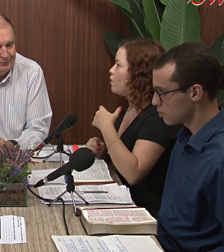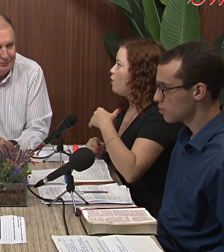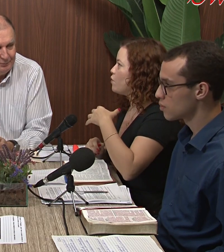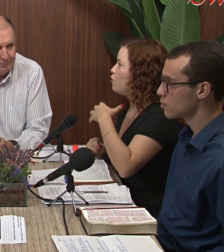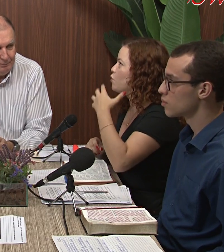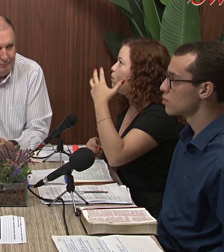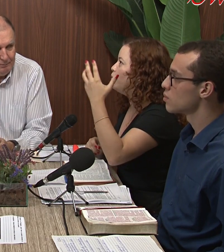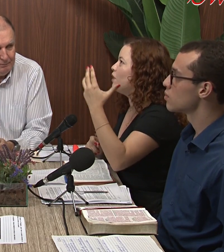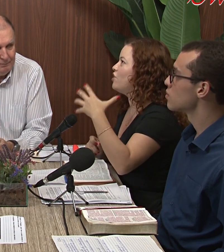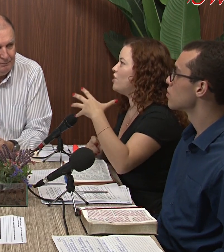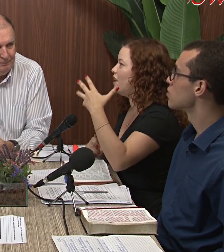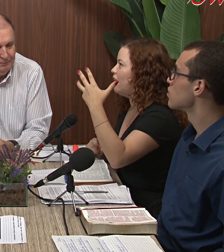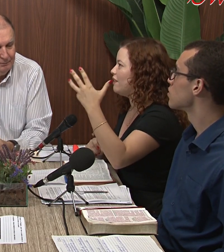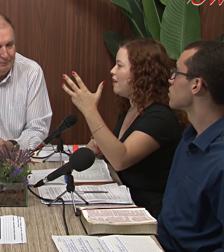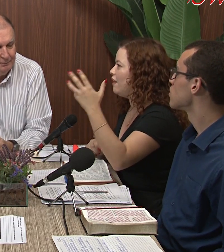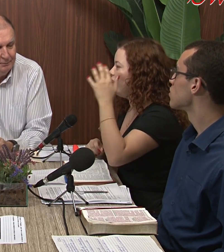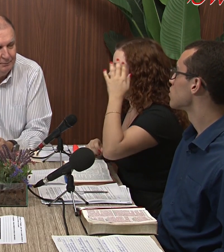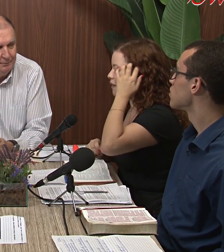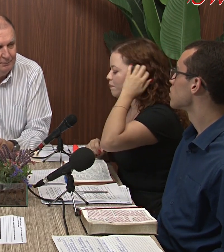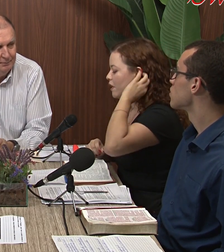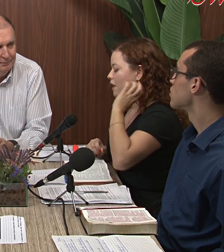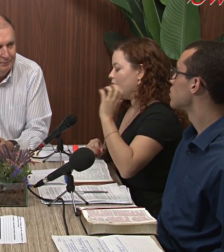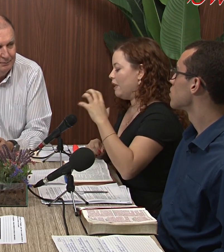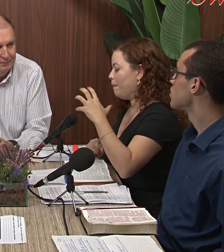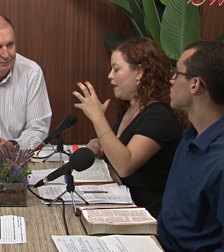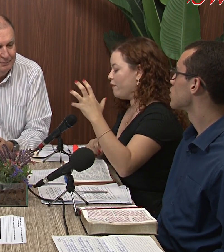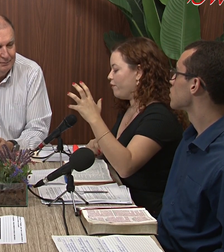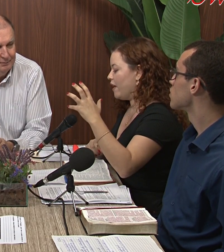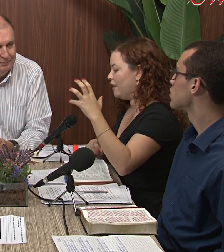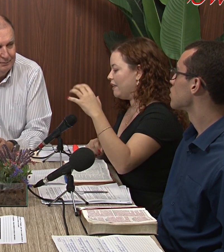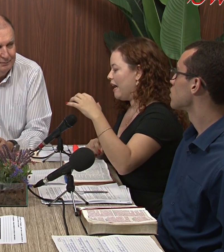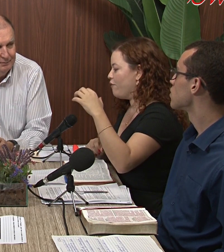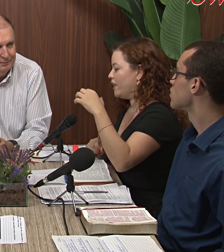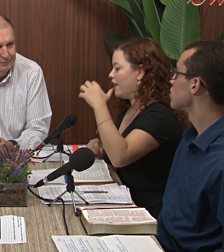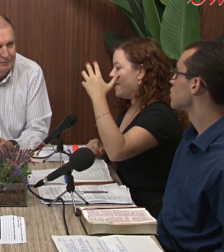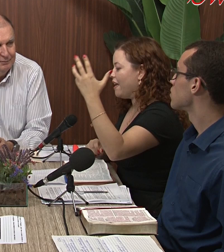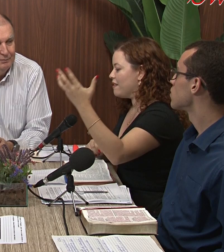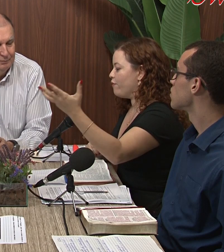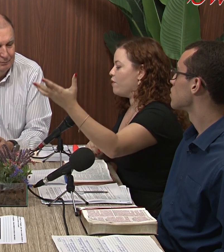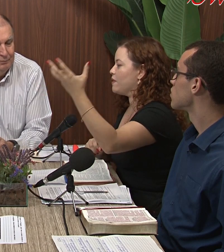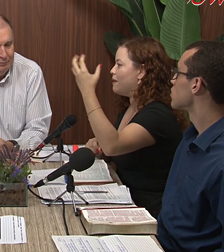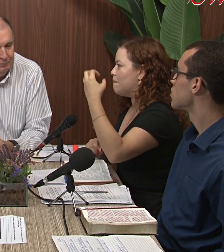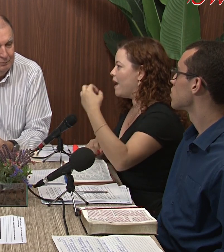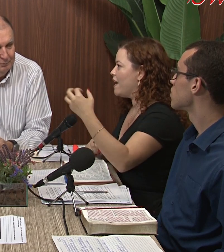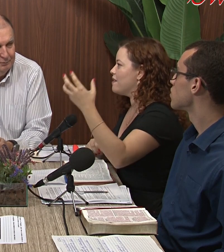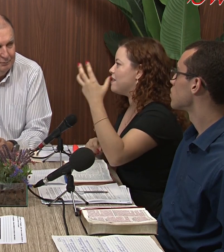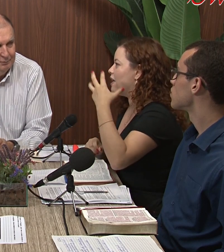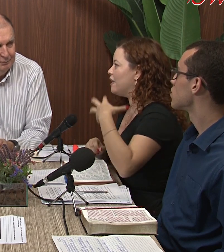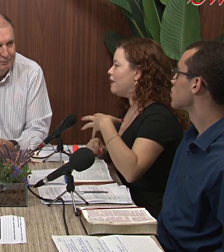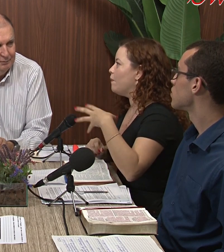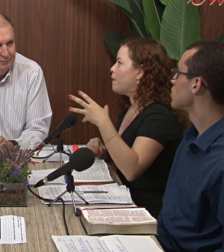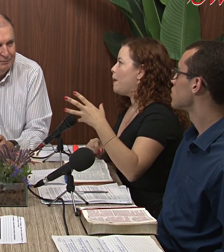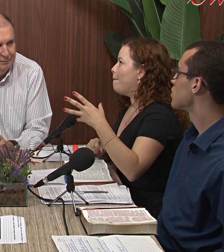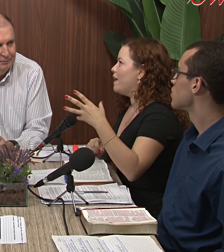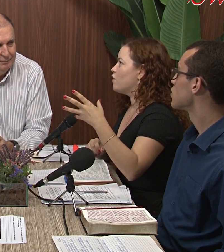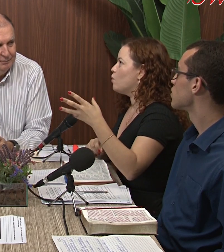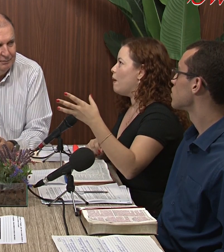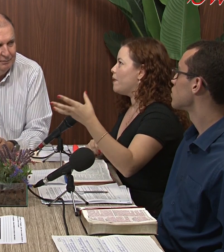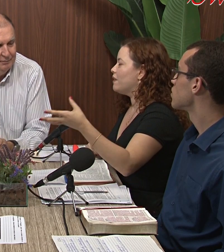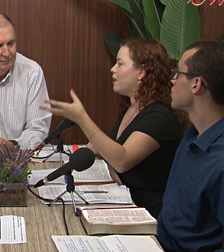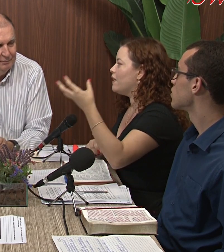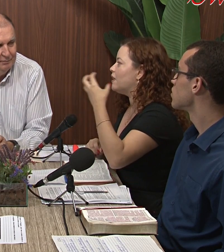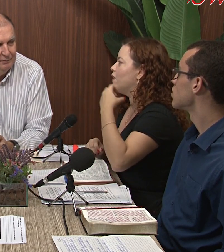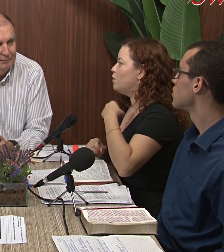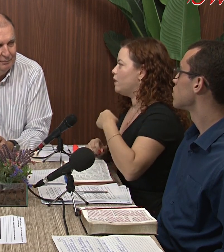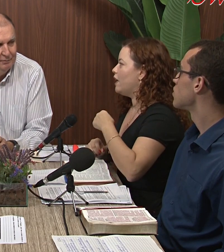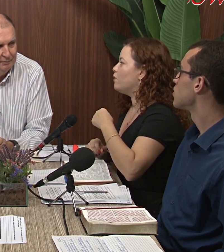visto assim aos olhos do mundo, né? A gente tem até na palavra fala, né, da árvore que cresce, vem os animais e se aninham, mas não é